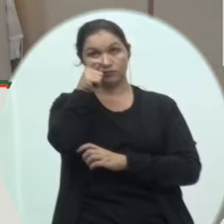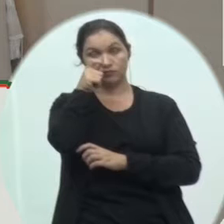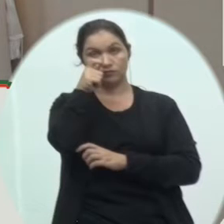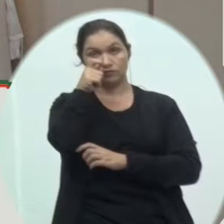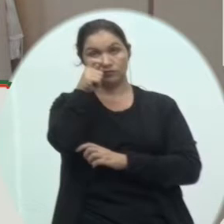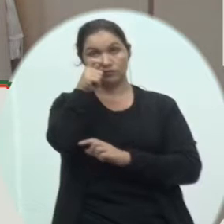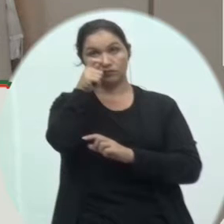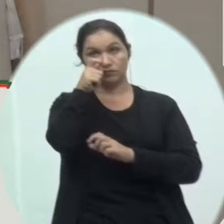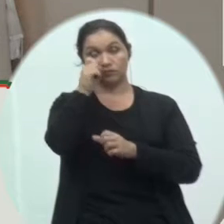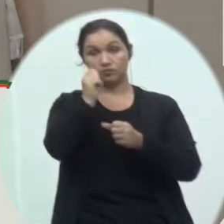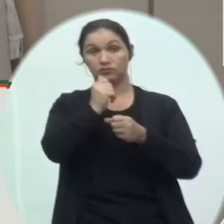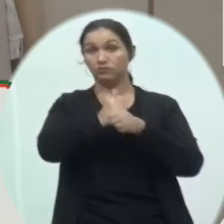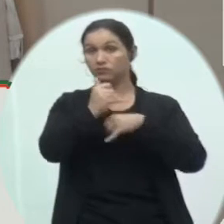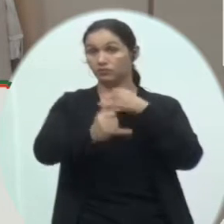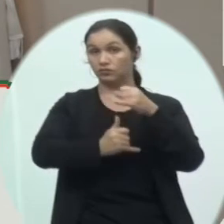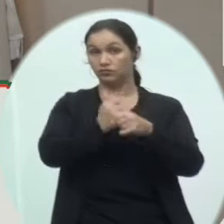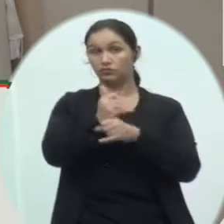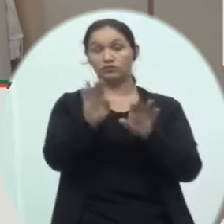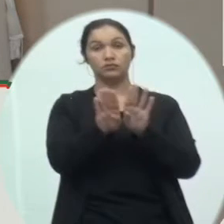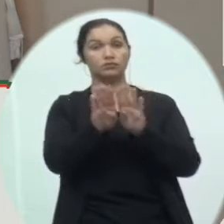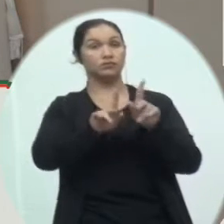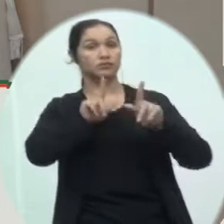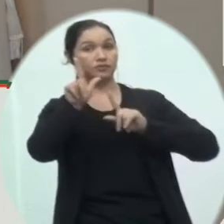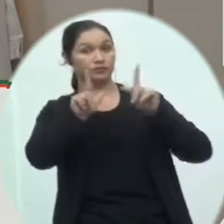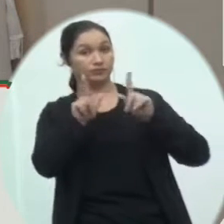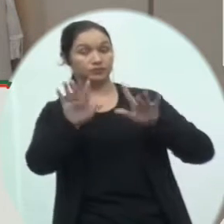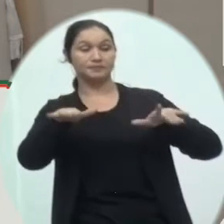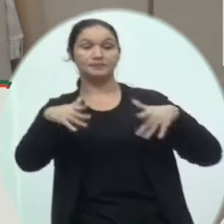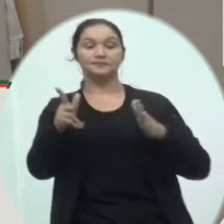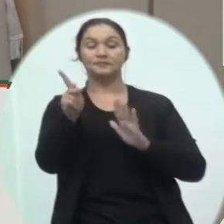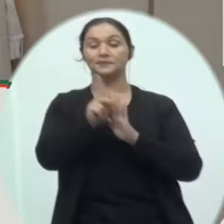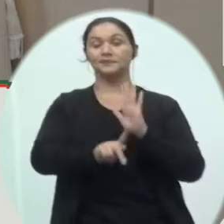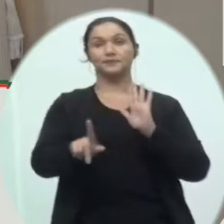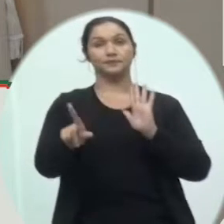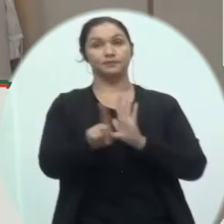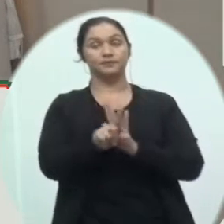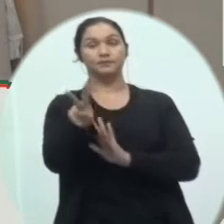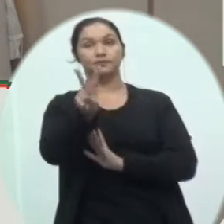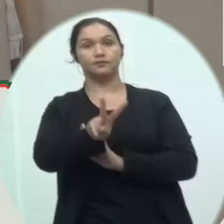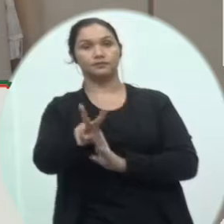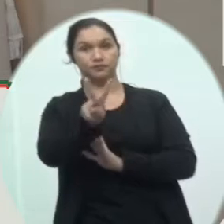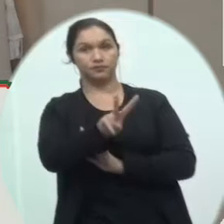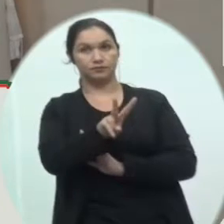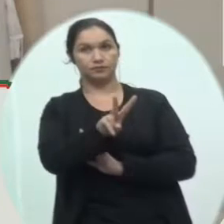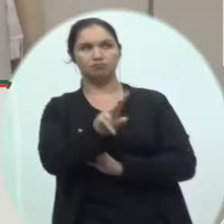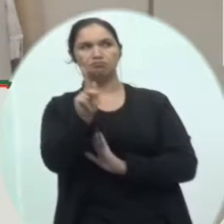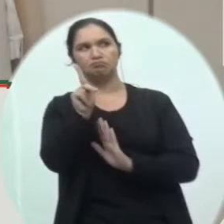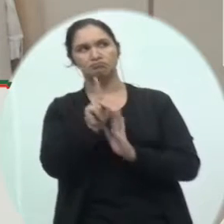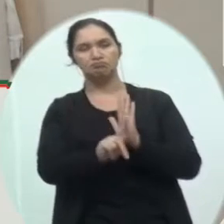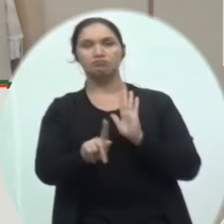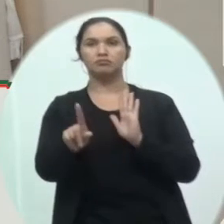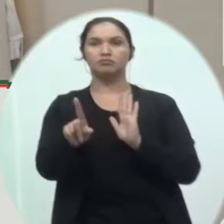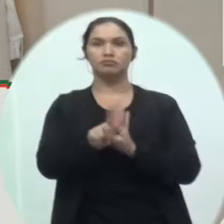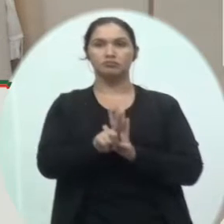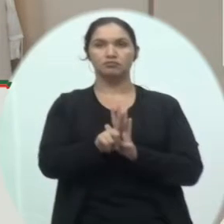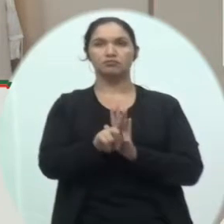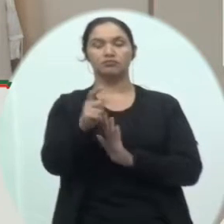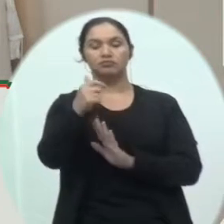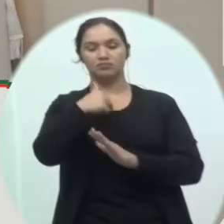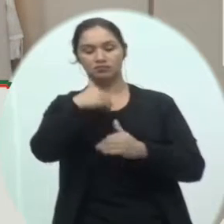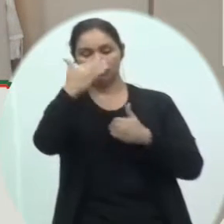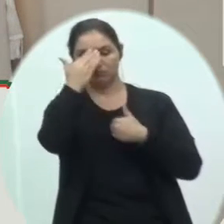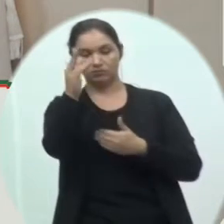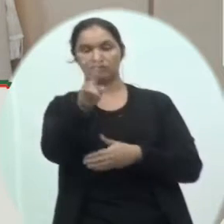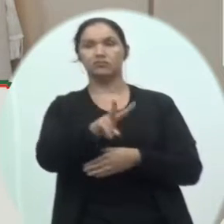pela internet também, pela TV Cidadã. Esse projeto, senhores vereadores, é um projeto que agradeço ao vereador Zário, que